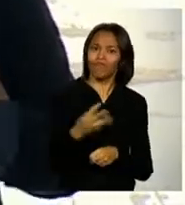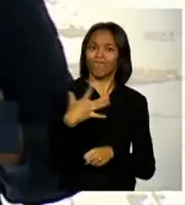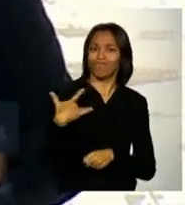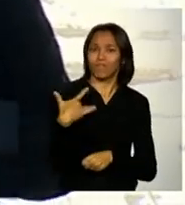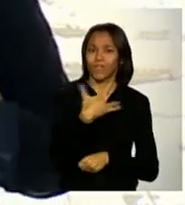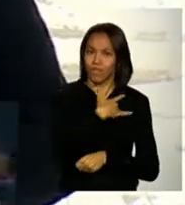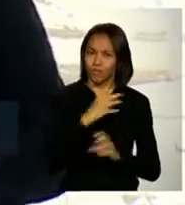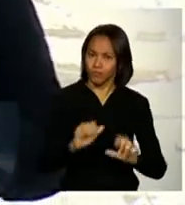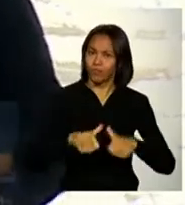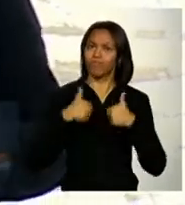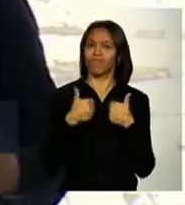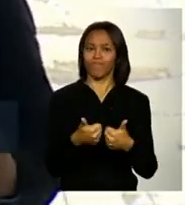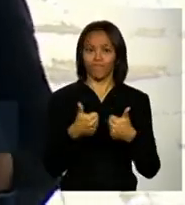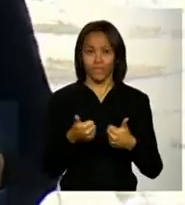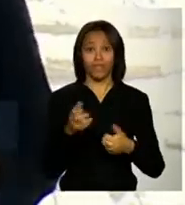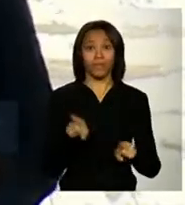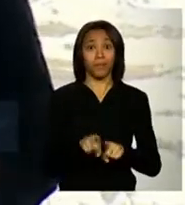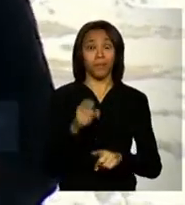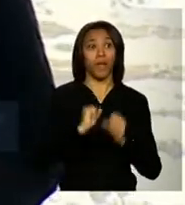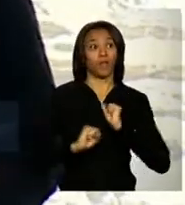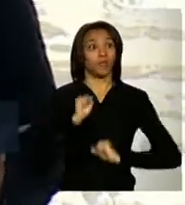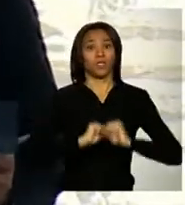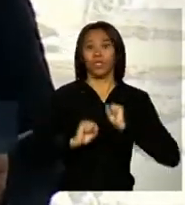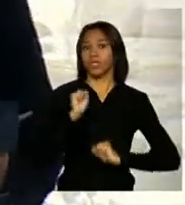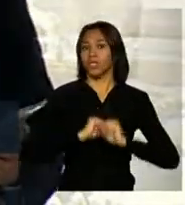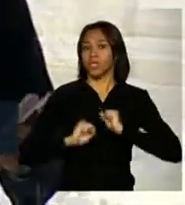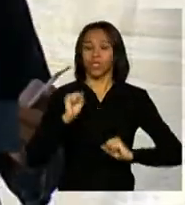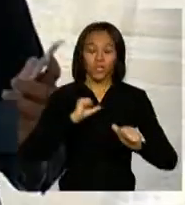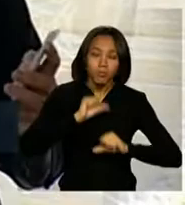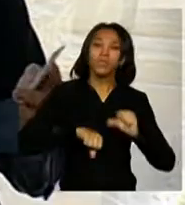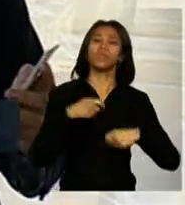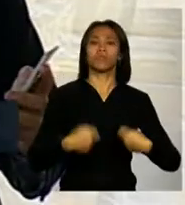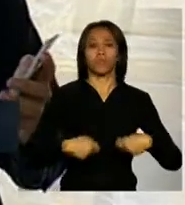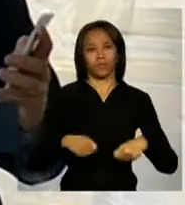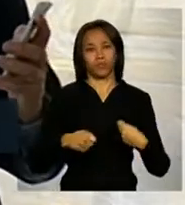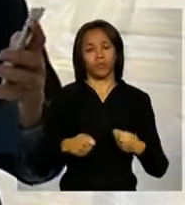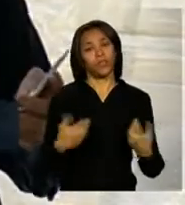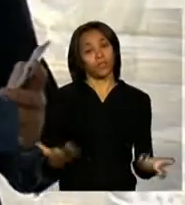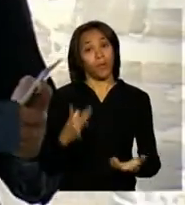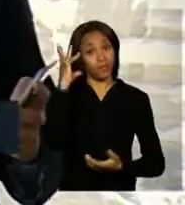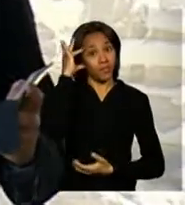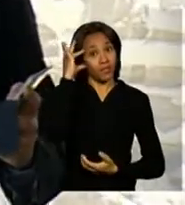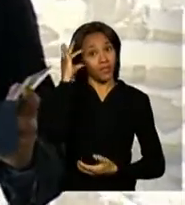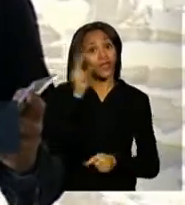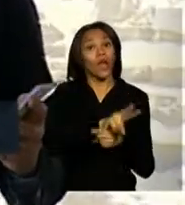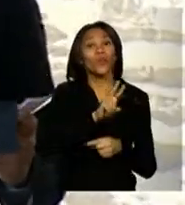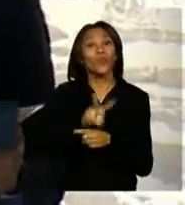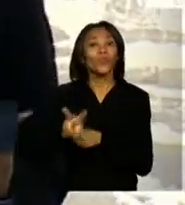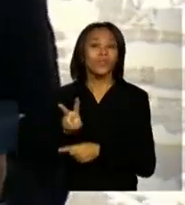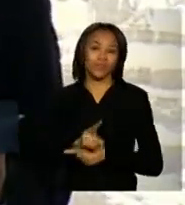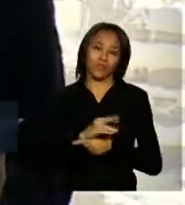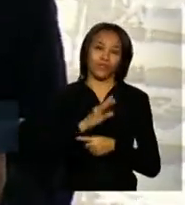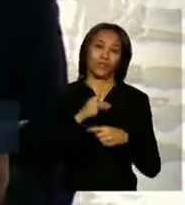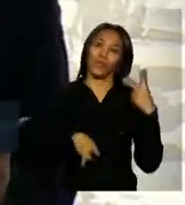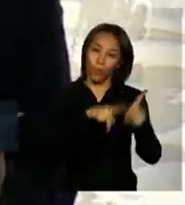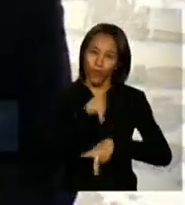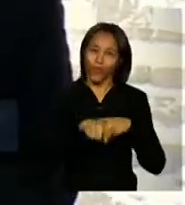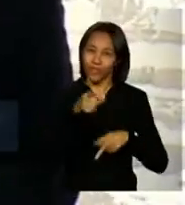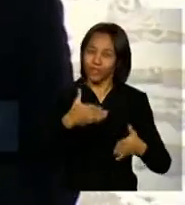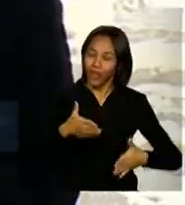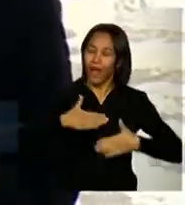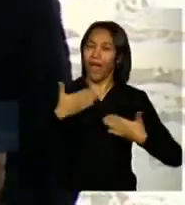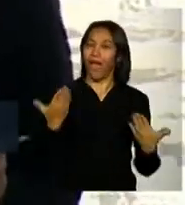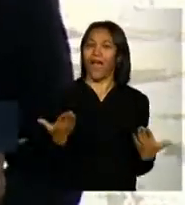também a nossa sociedade então a presidenta está cuidando do nosso povo vocês vão ficar surpreendido